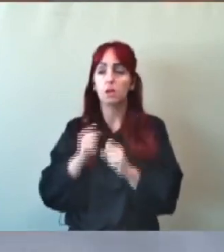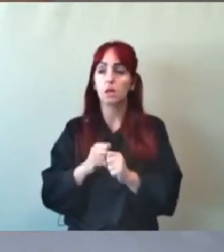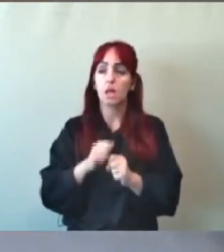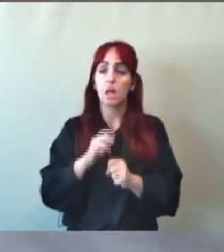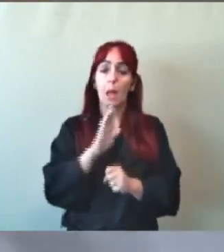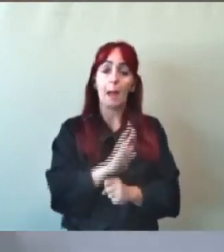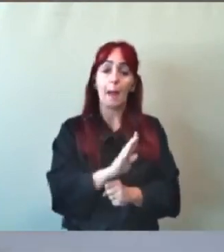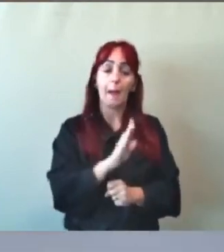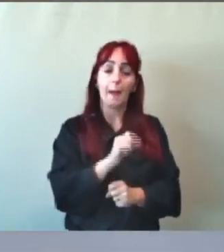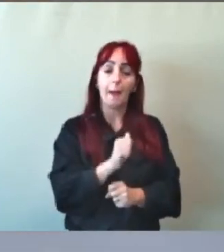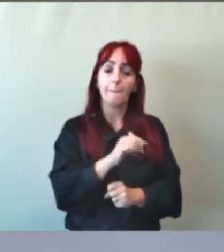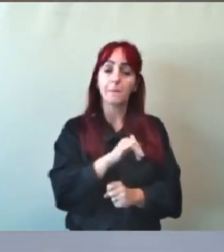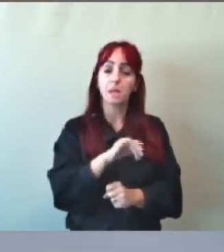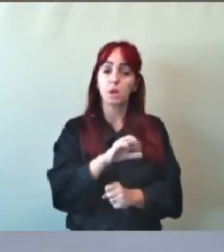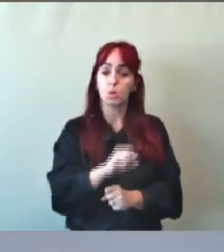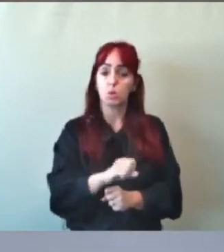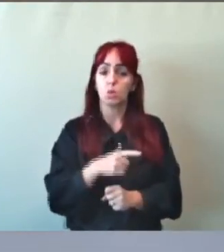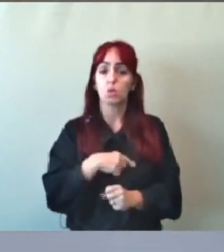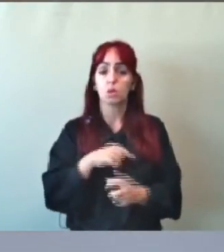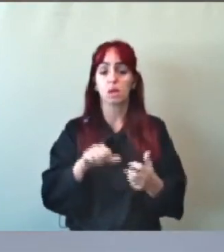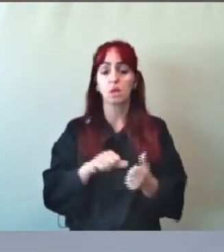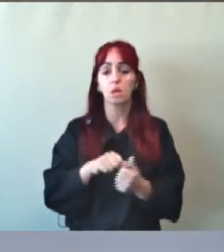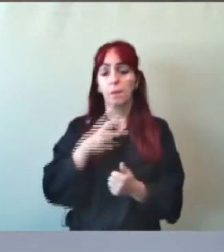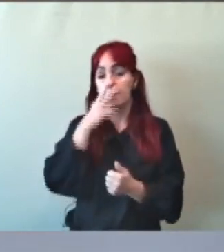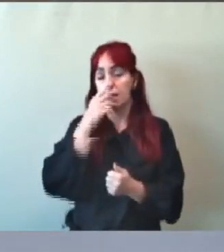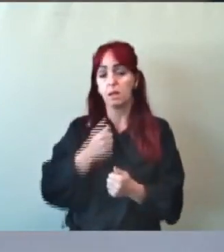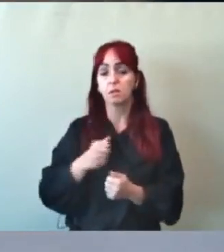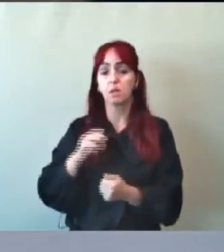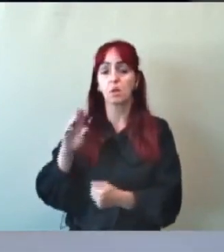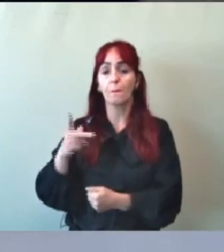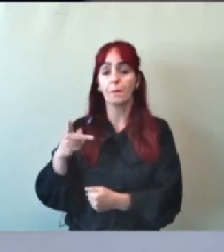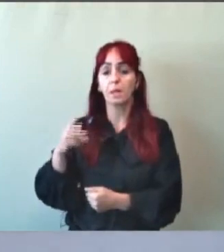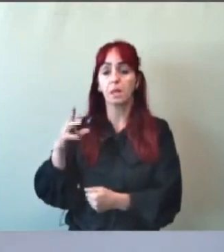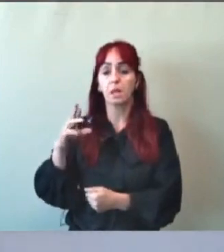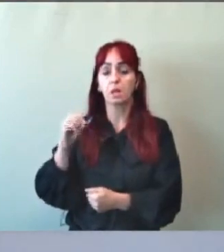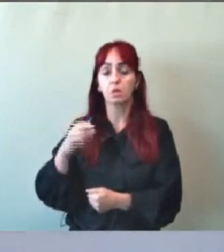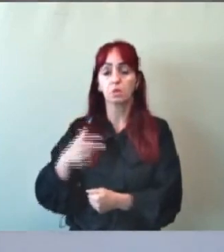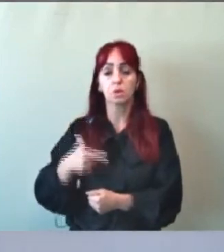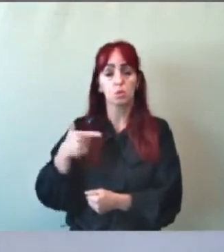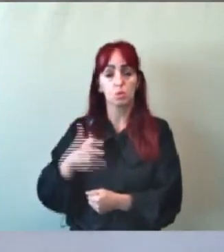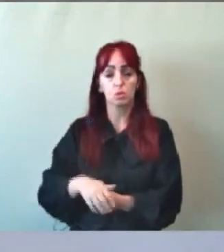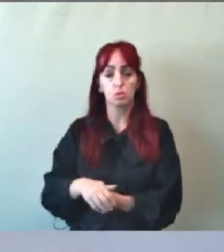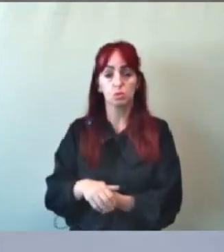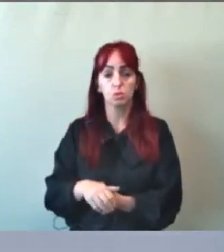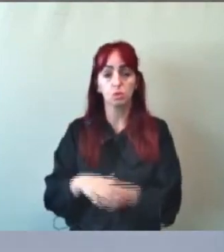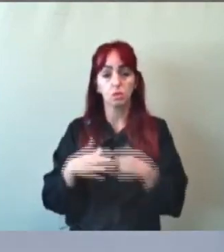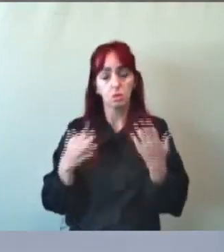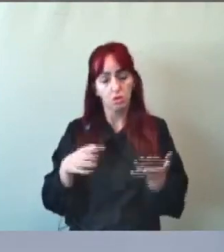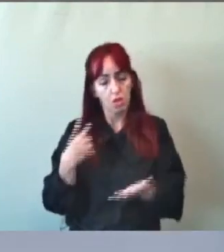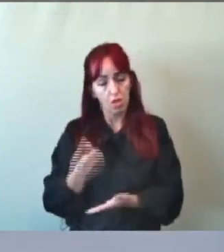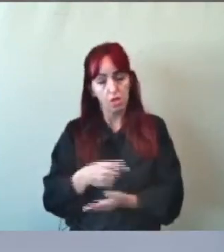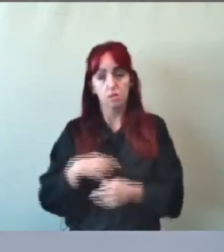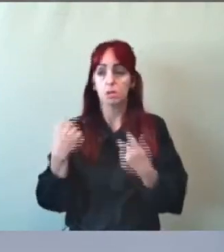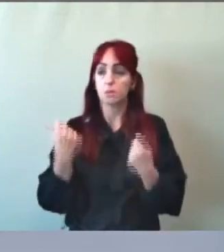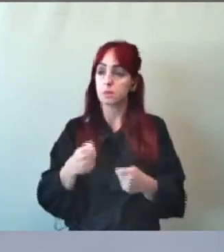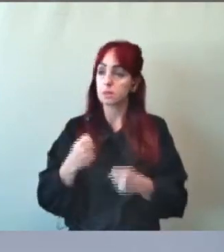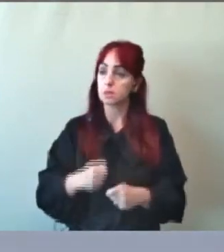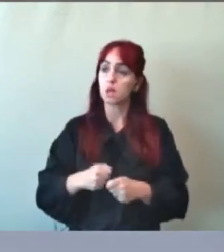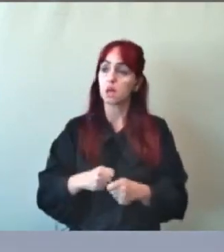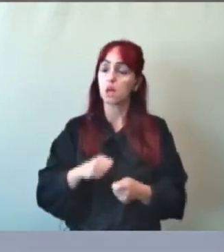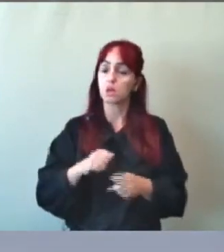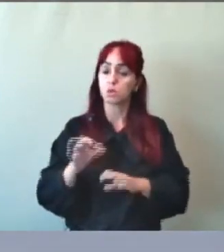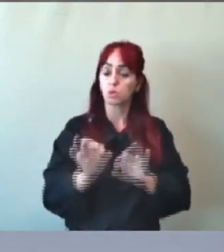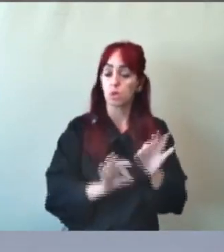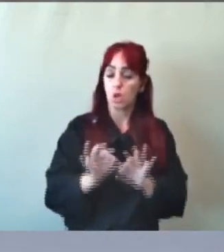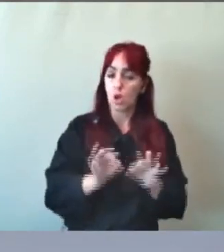prefeitura voltar o olhar dela para nós. Recapeamento, né, que nós estamos precisando, né? Porque